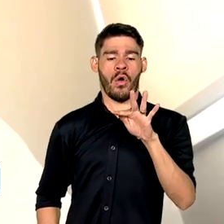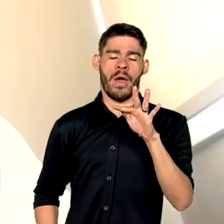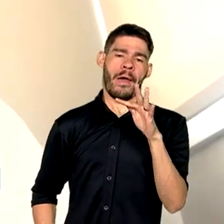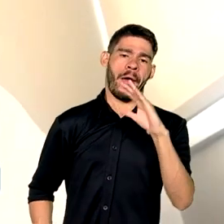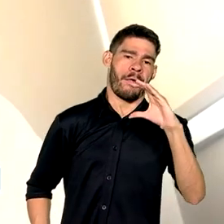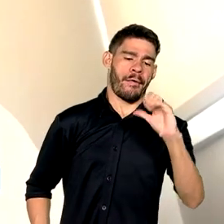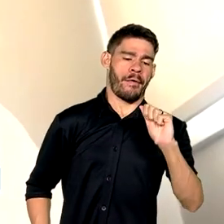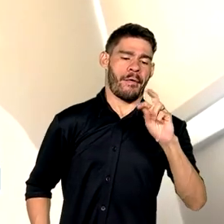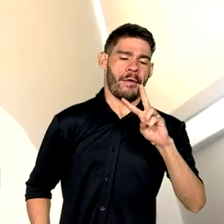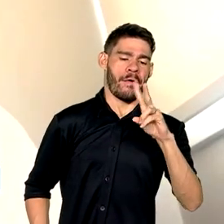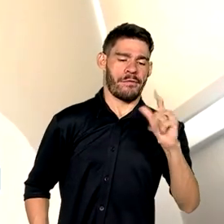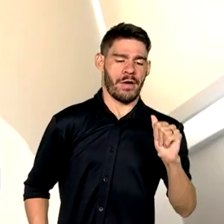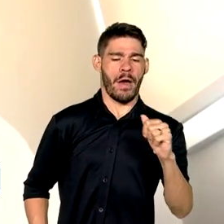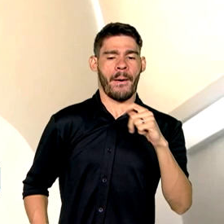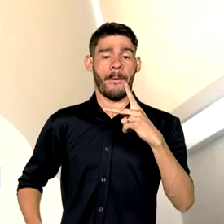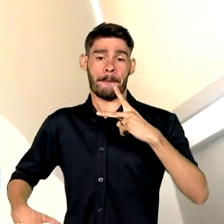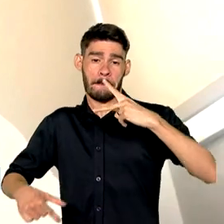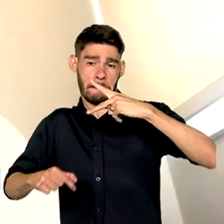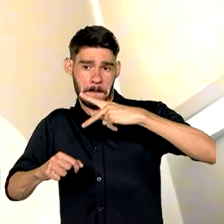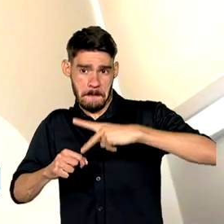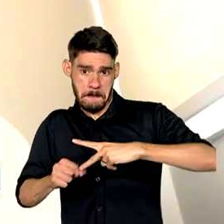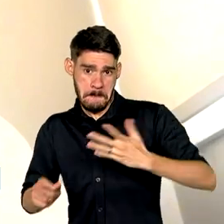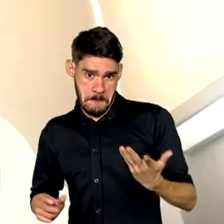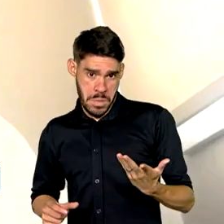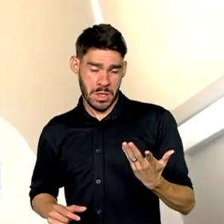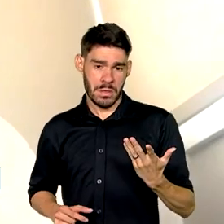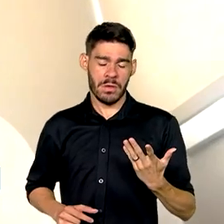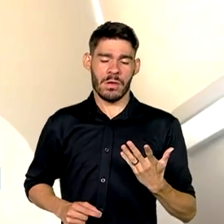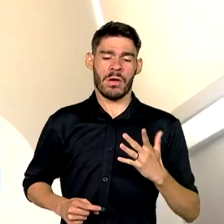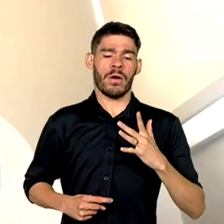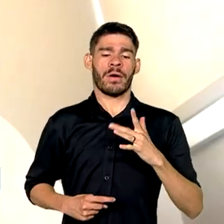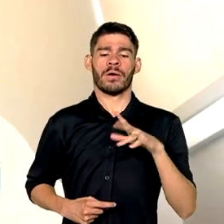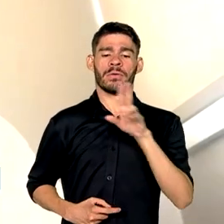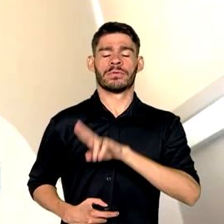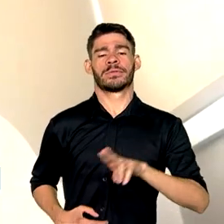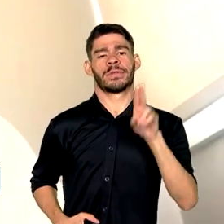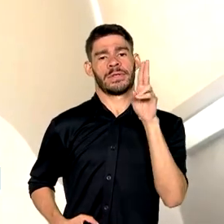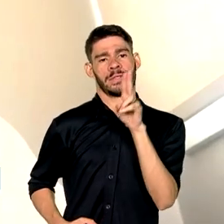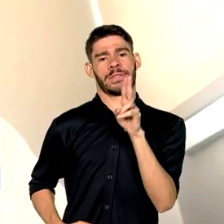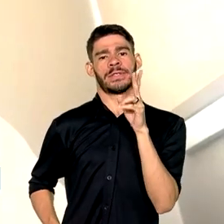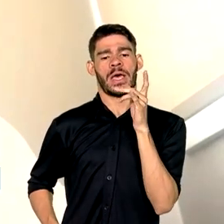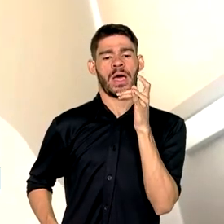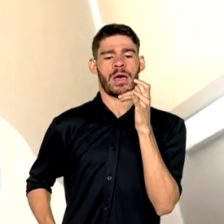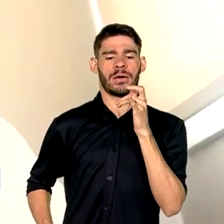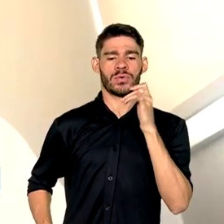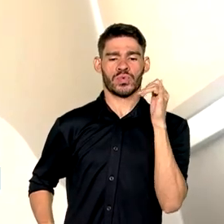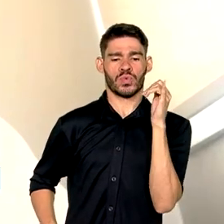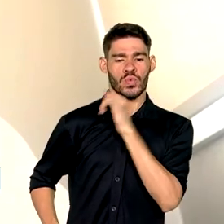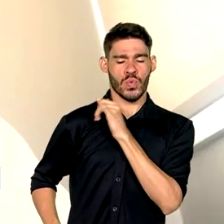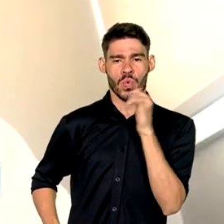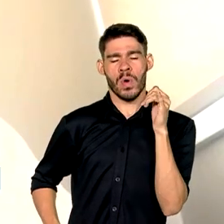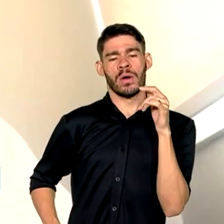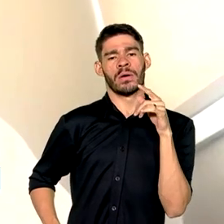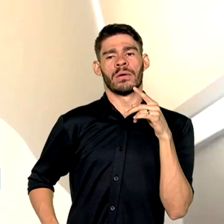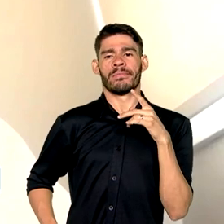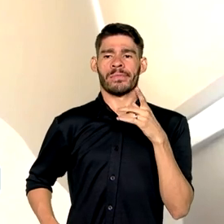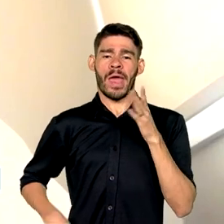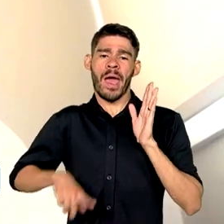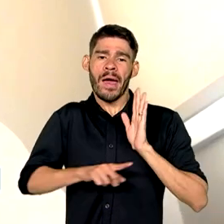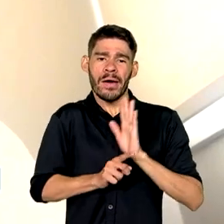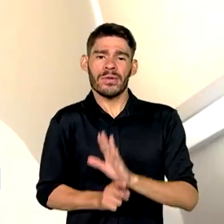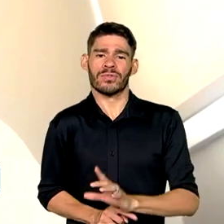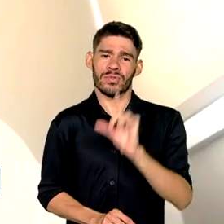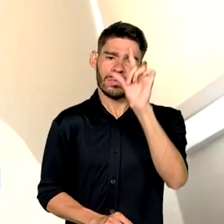carvão, petróleo, coisas desse tipo, né, o fato de utilizarmos a geração hidráulica ajudou a evitar a